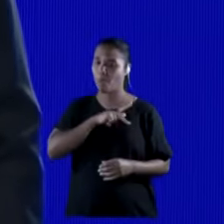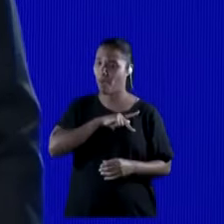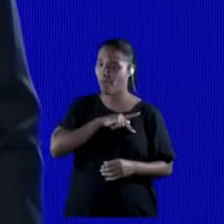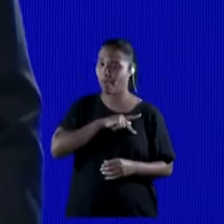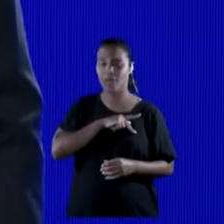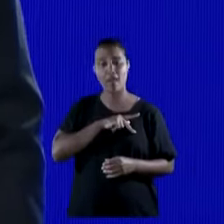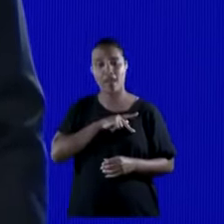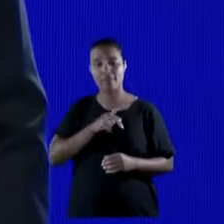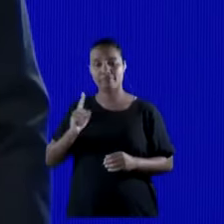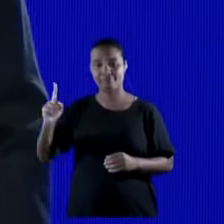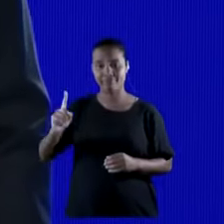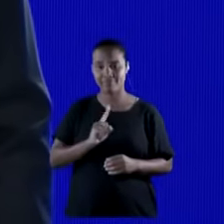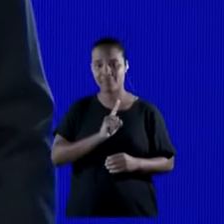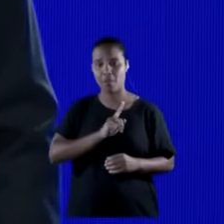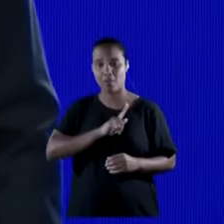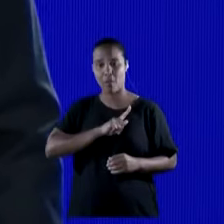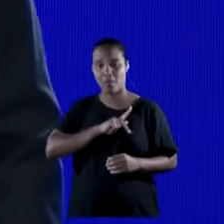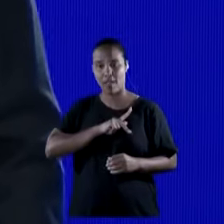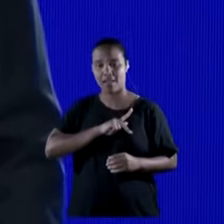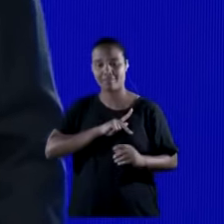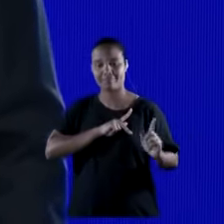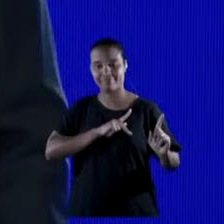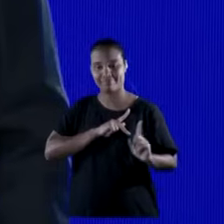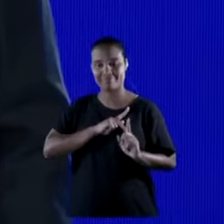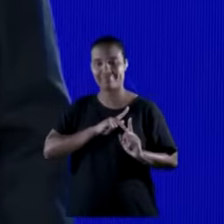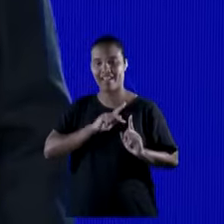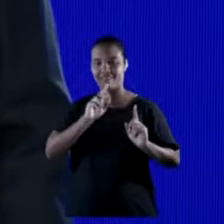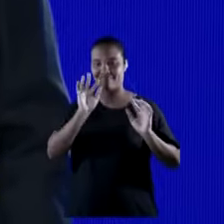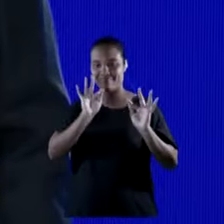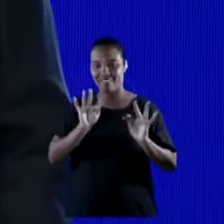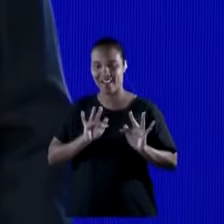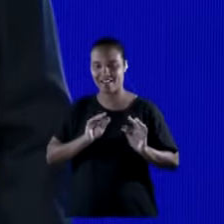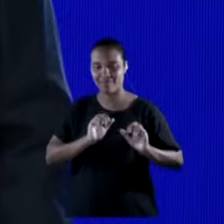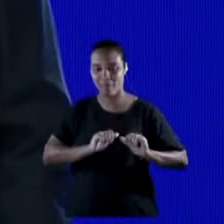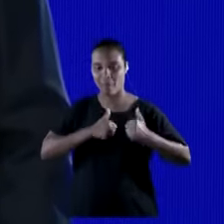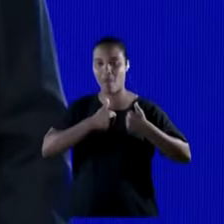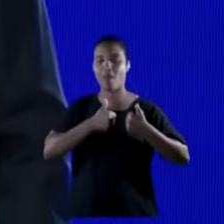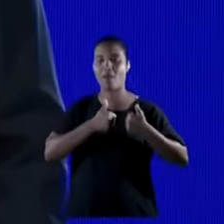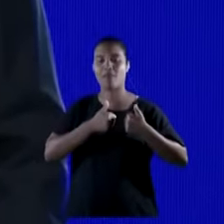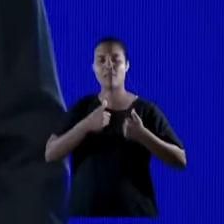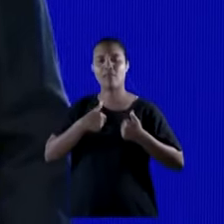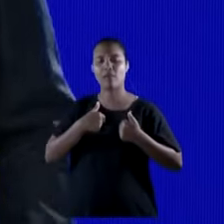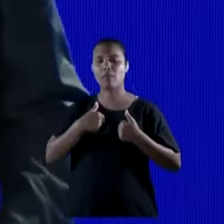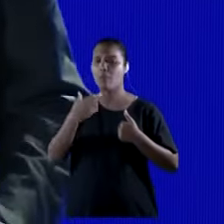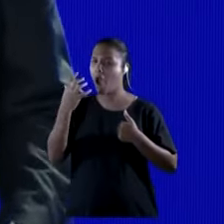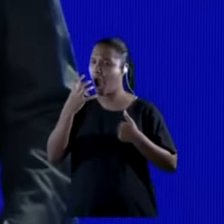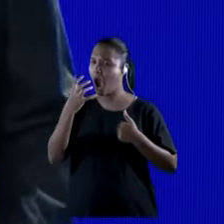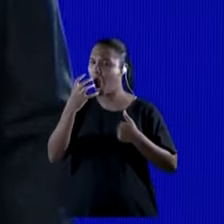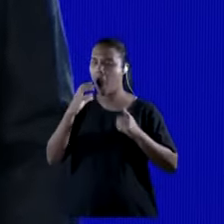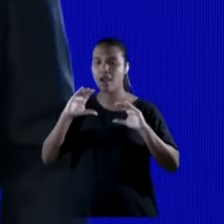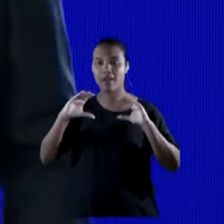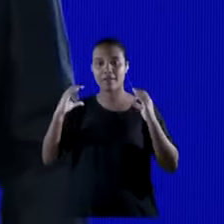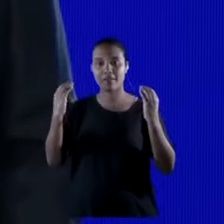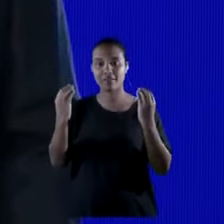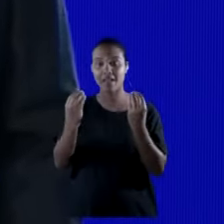Palmeiras é outra coisa bem melhor. E fiquei apaixonado pelo estádio. Eu nunca tinha ido, eu sou um homem